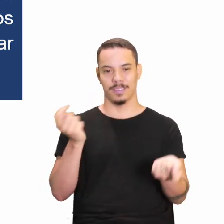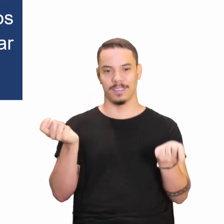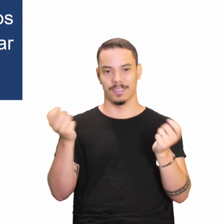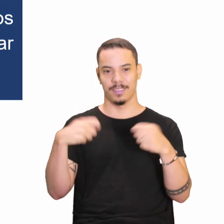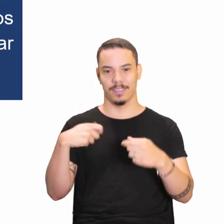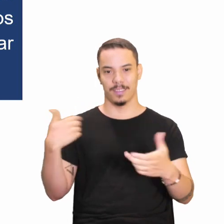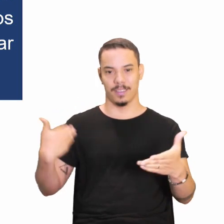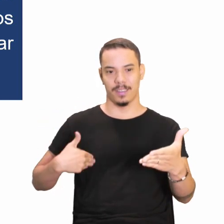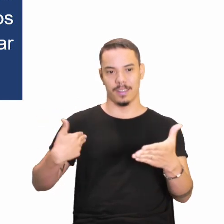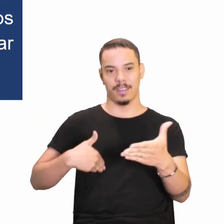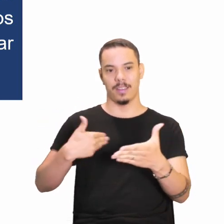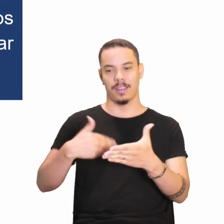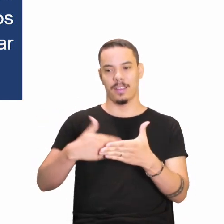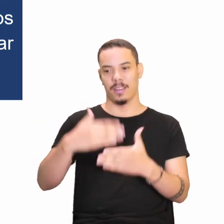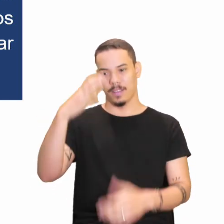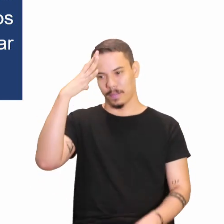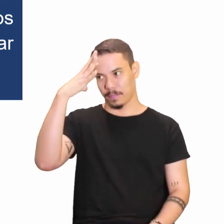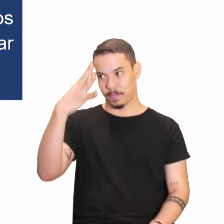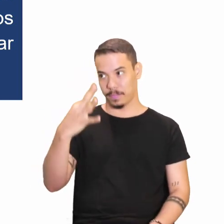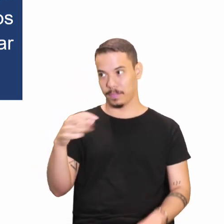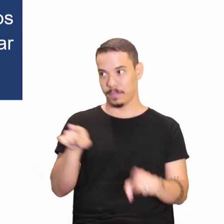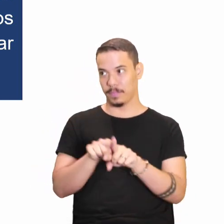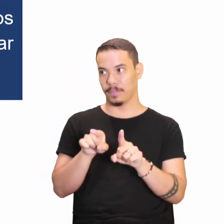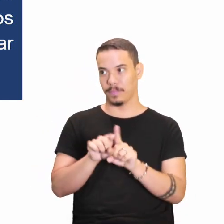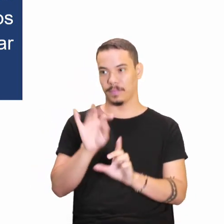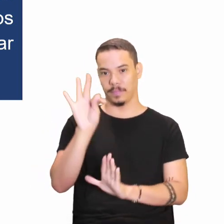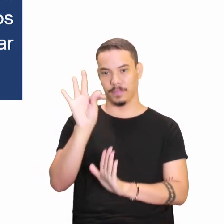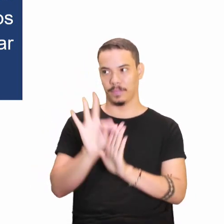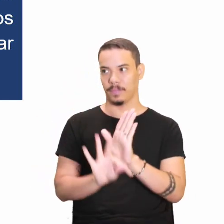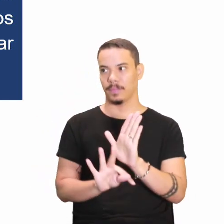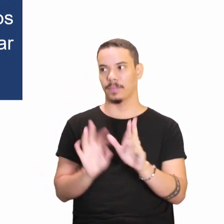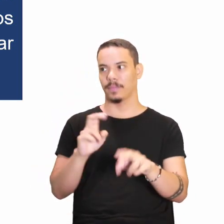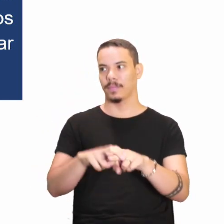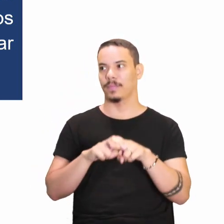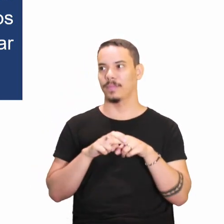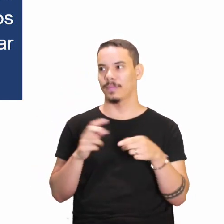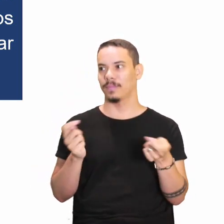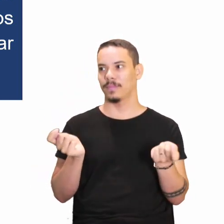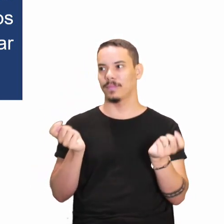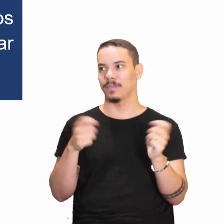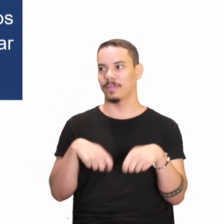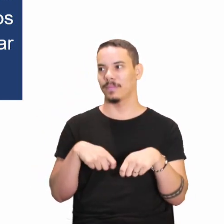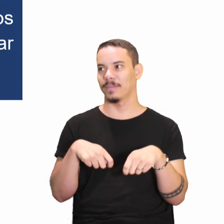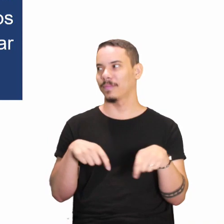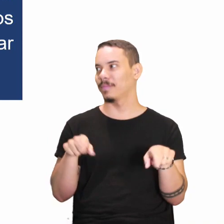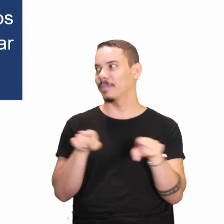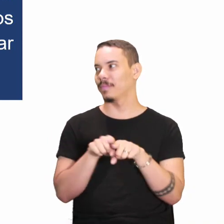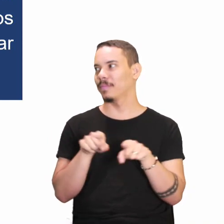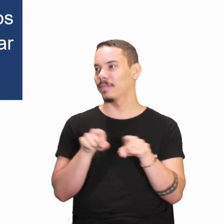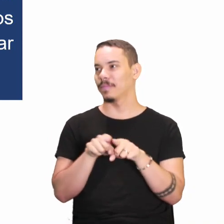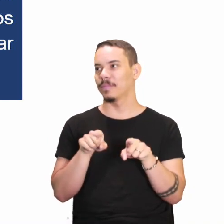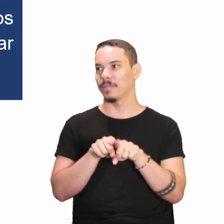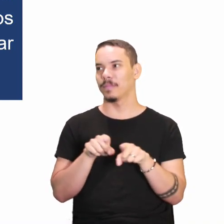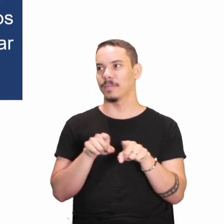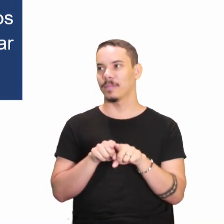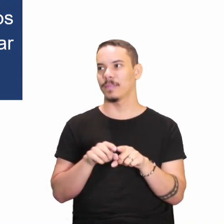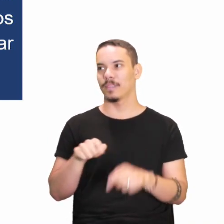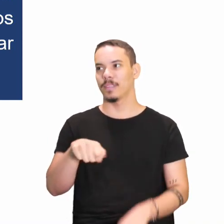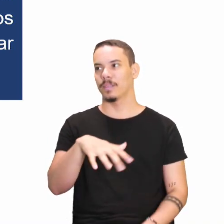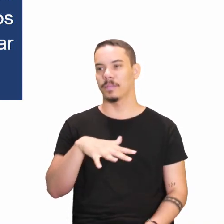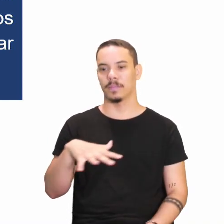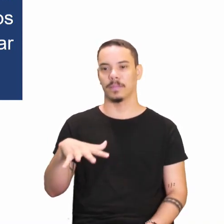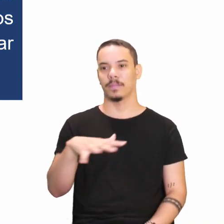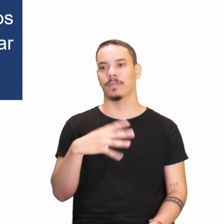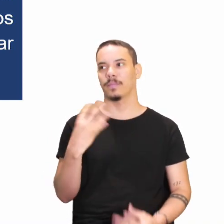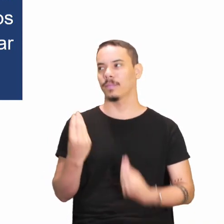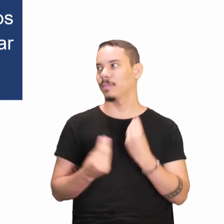os processos de compreensão e produção de textos e a possibilitar as escolhas adequadas à situação